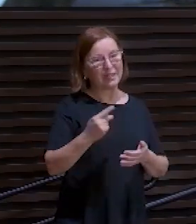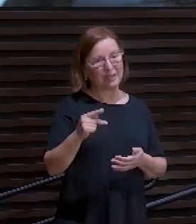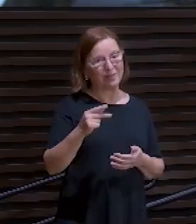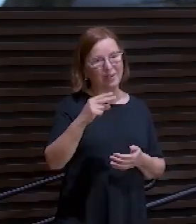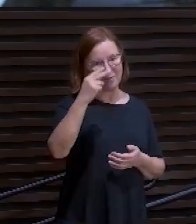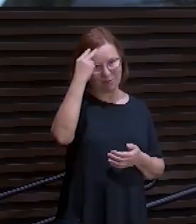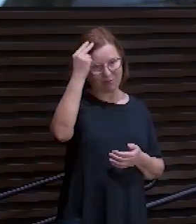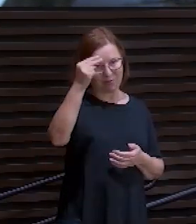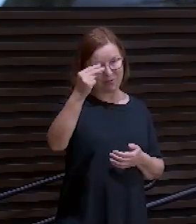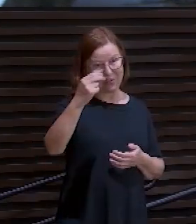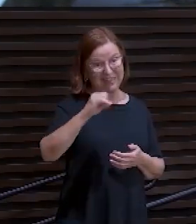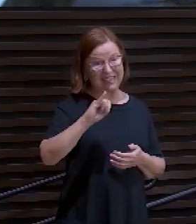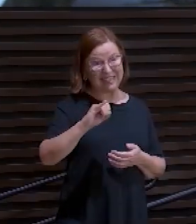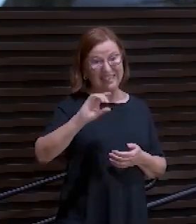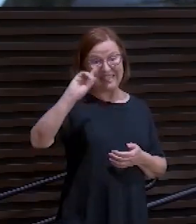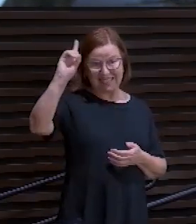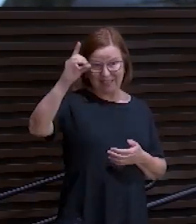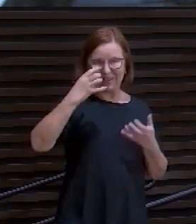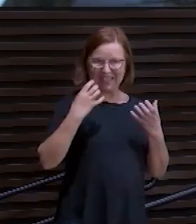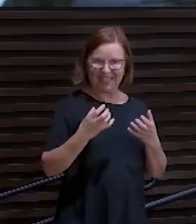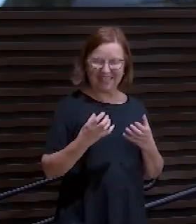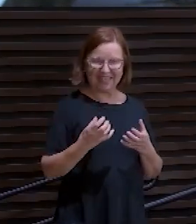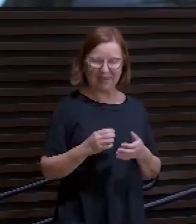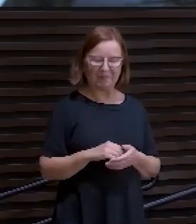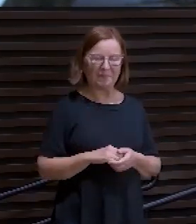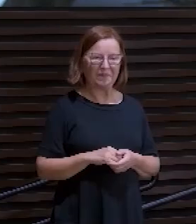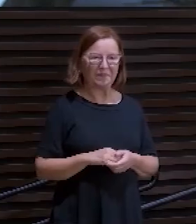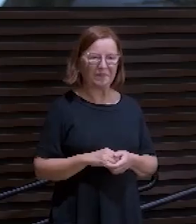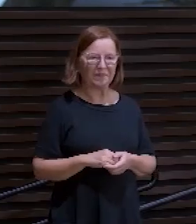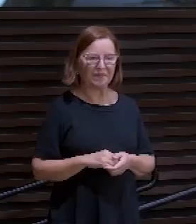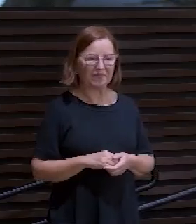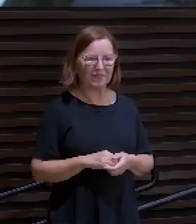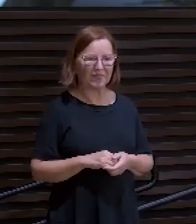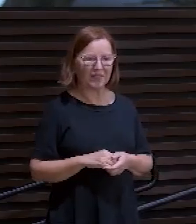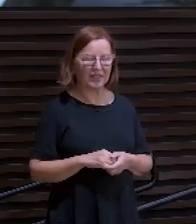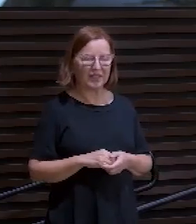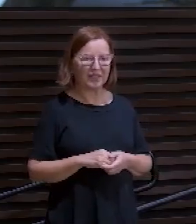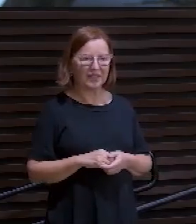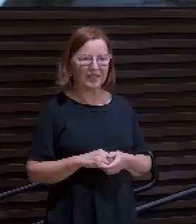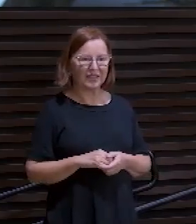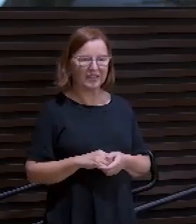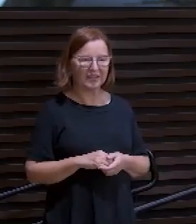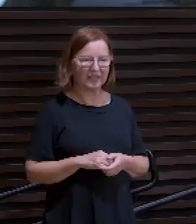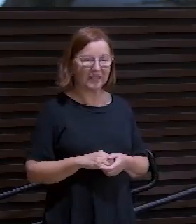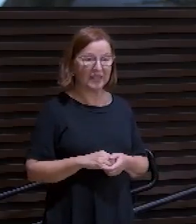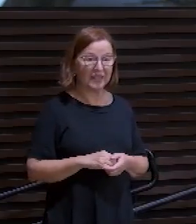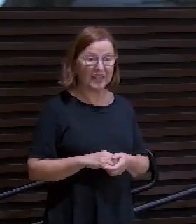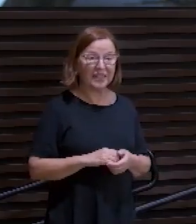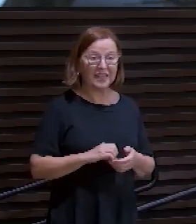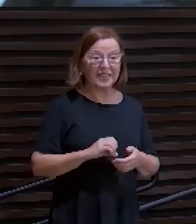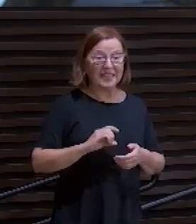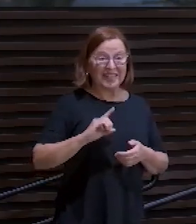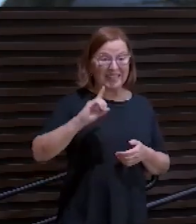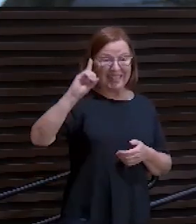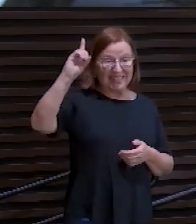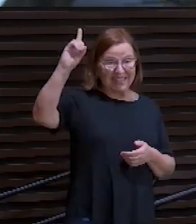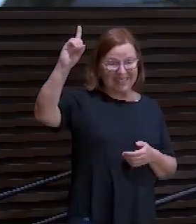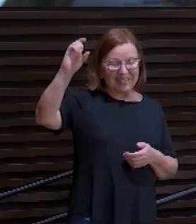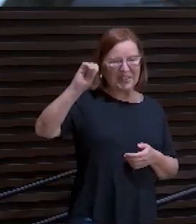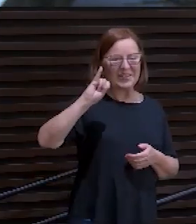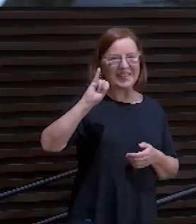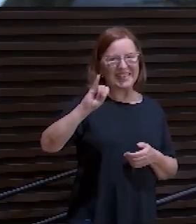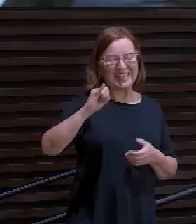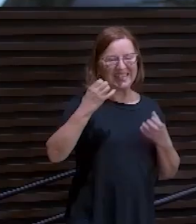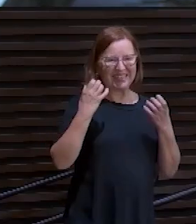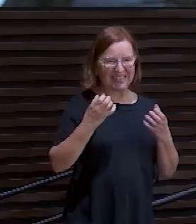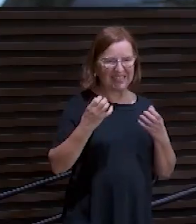Se Ele quiser. Nós não nos servimos de Deus. Deus, se quiser, Ele nos dá o